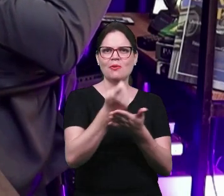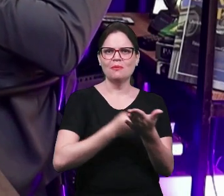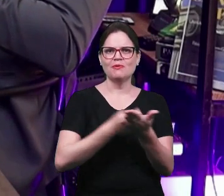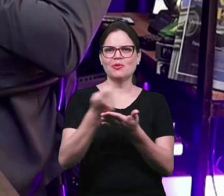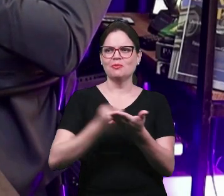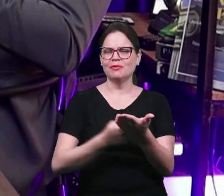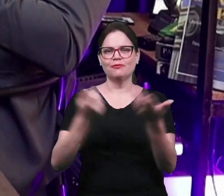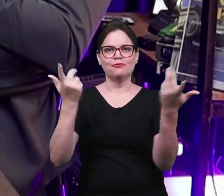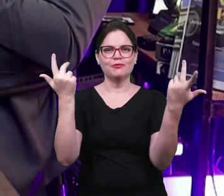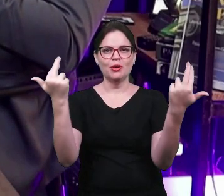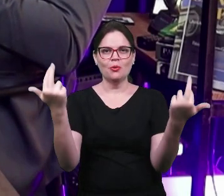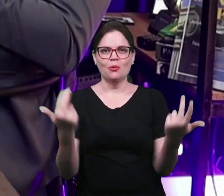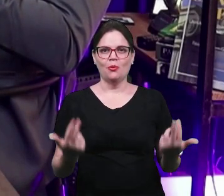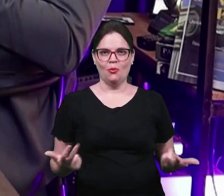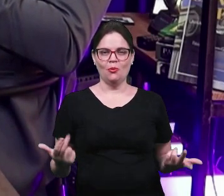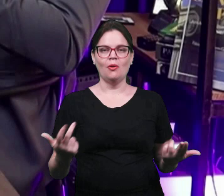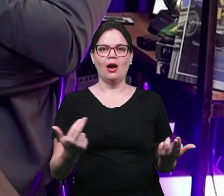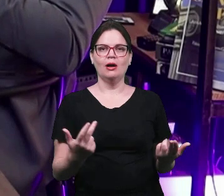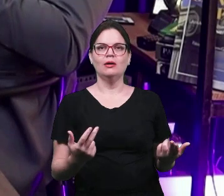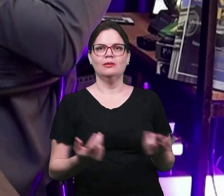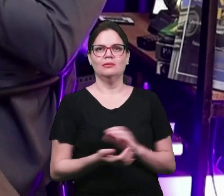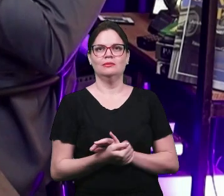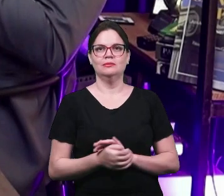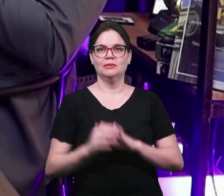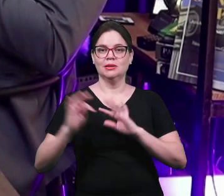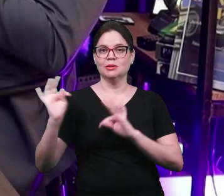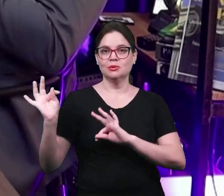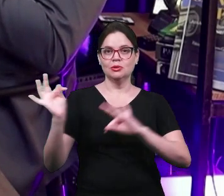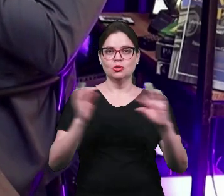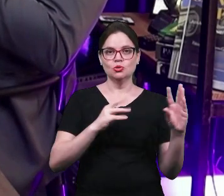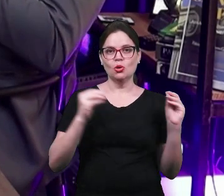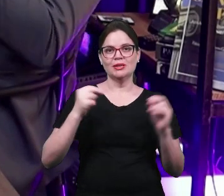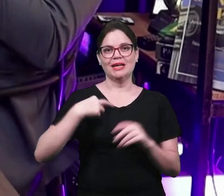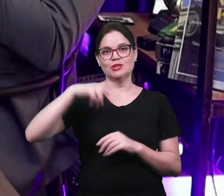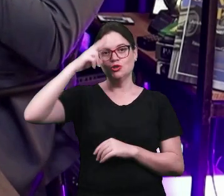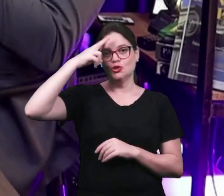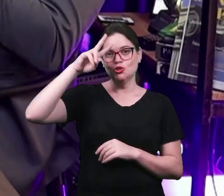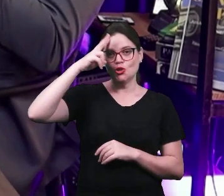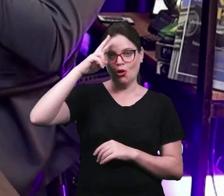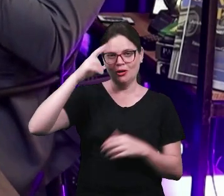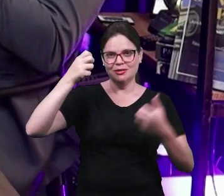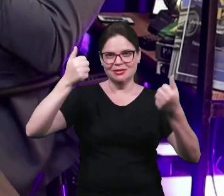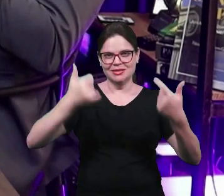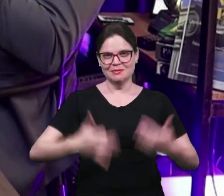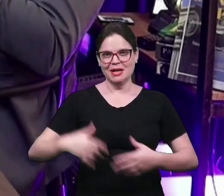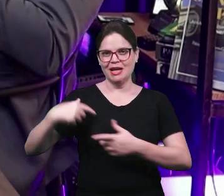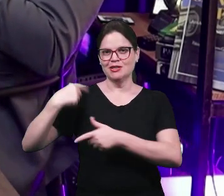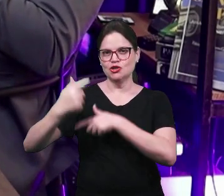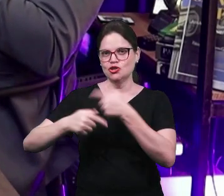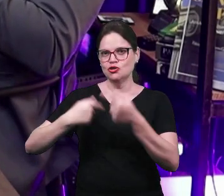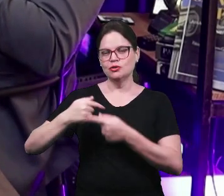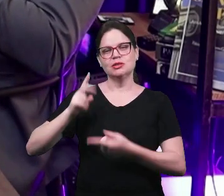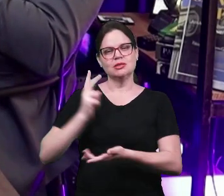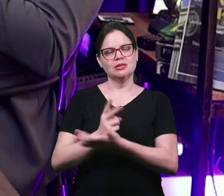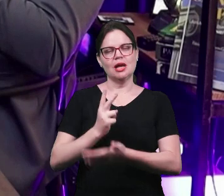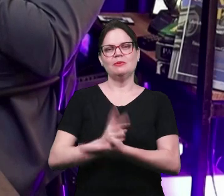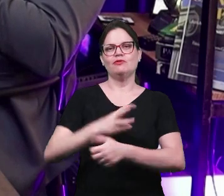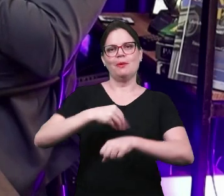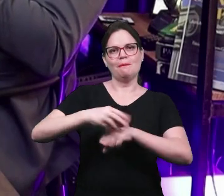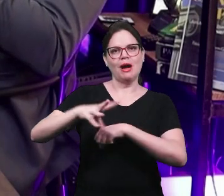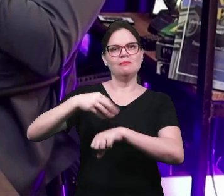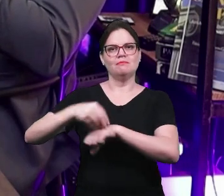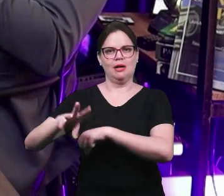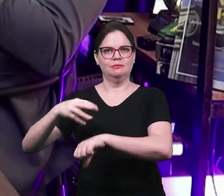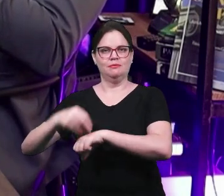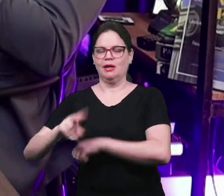toda essa história que nós estamos falando, ela foi transmitida. Sim. Por isso nós vemos ali a longevidade. Eu gostaria que voltasse